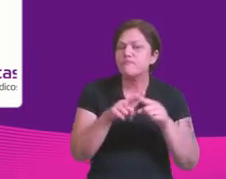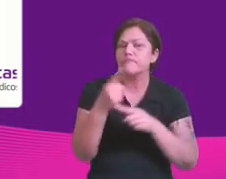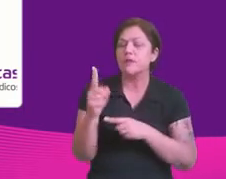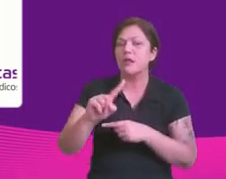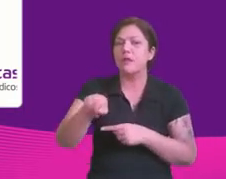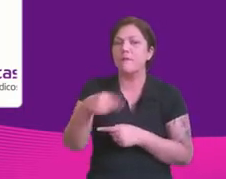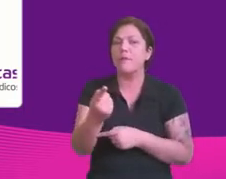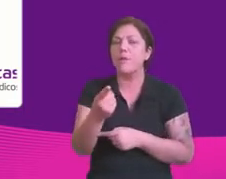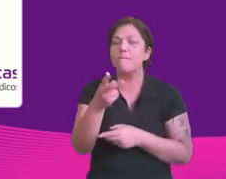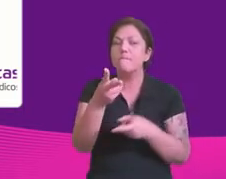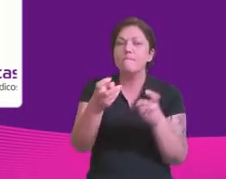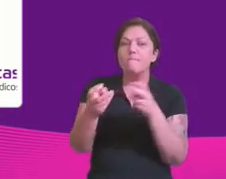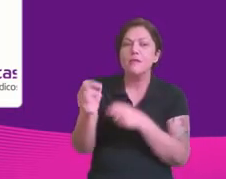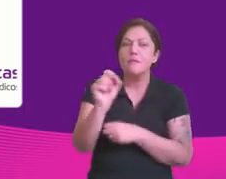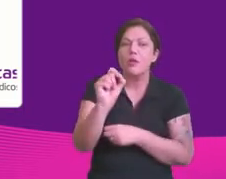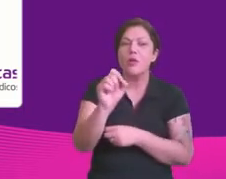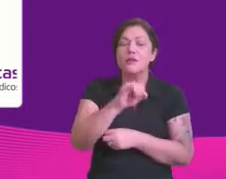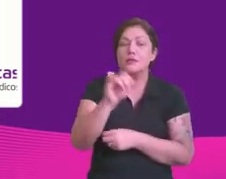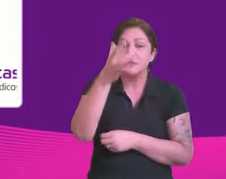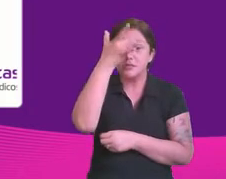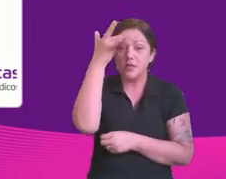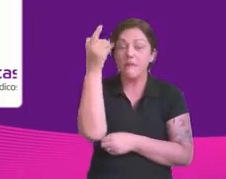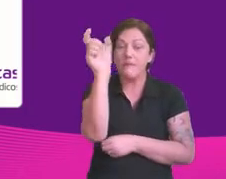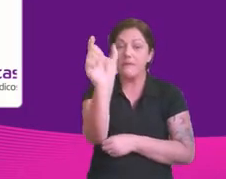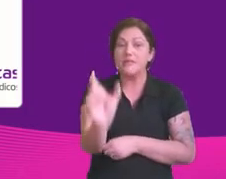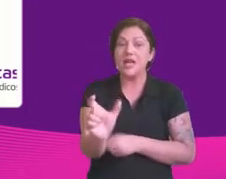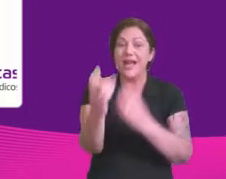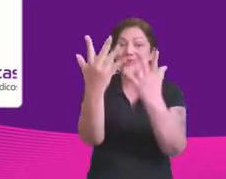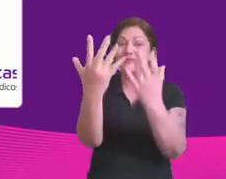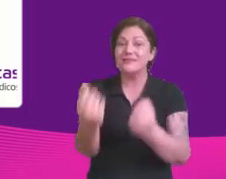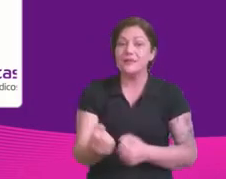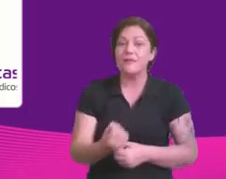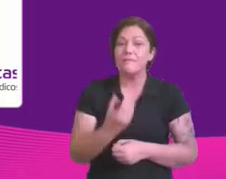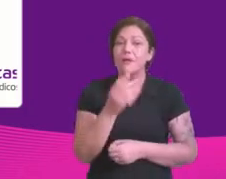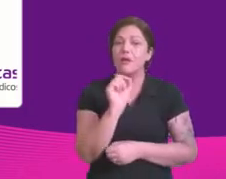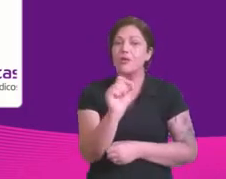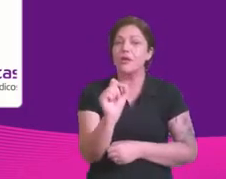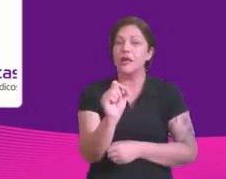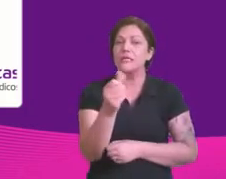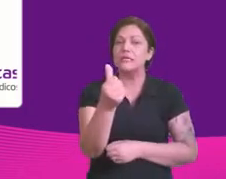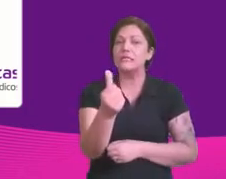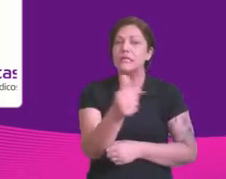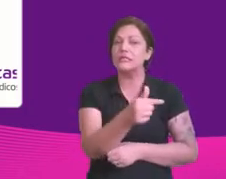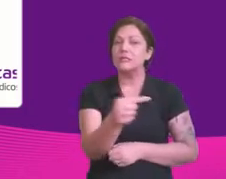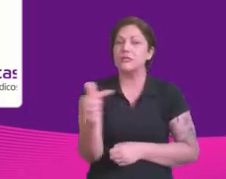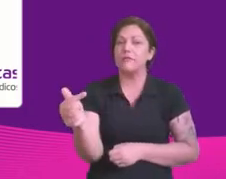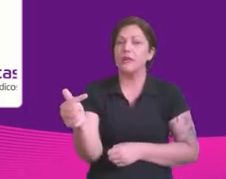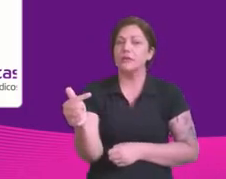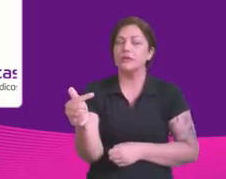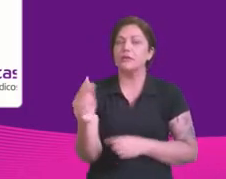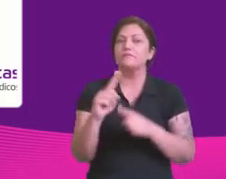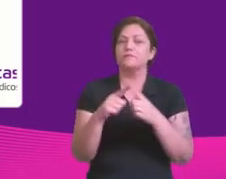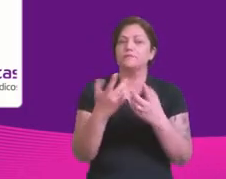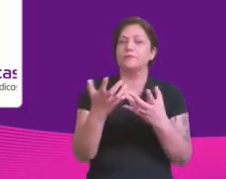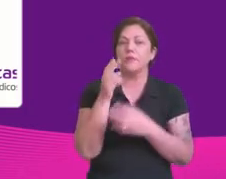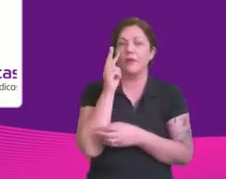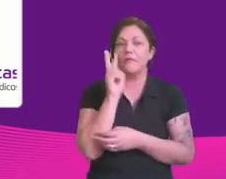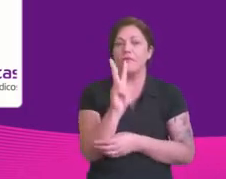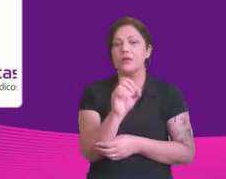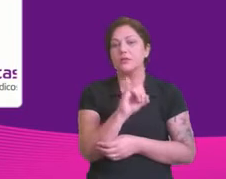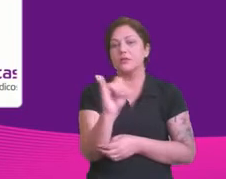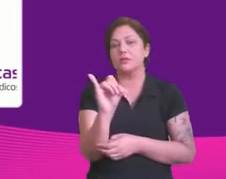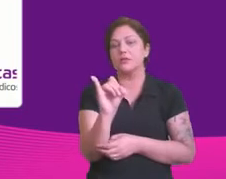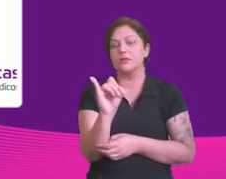vai ser feita em 6 semanas, conforme previsto pelo protocolo que deu origem, né,